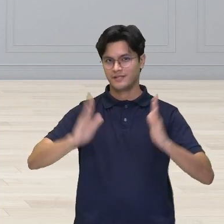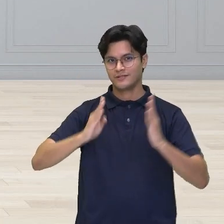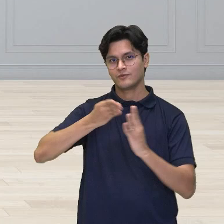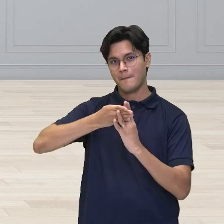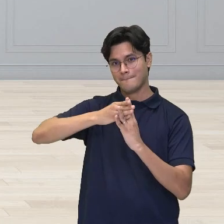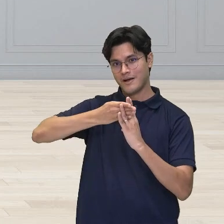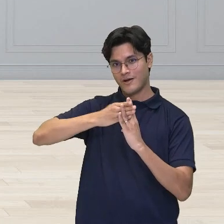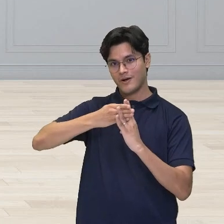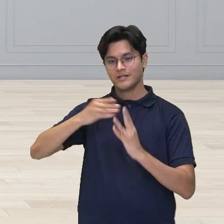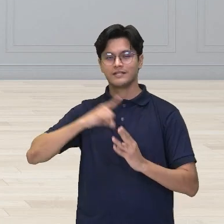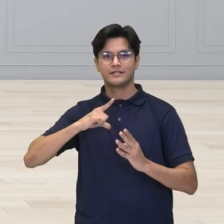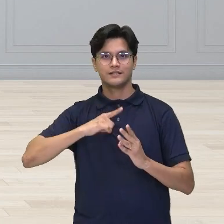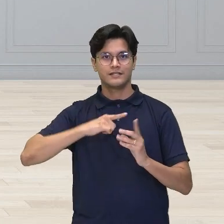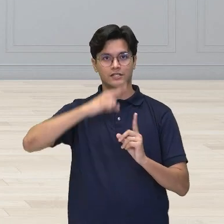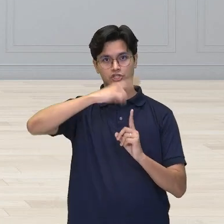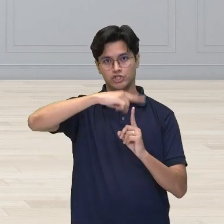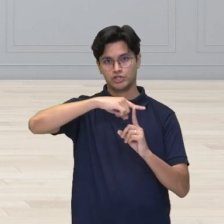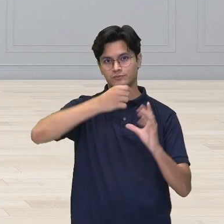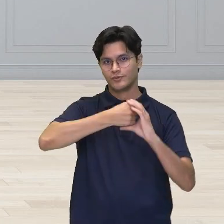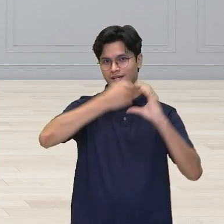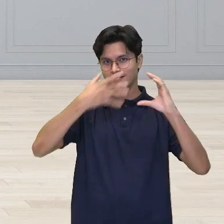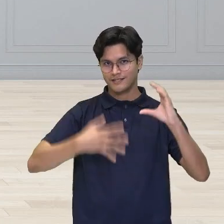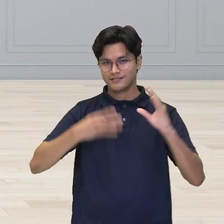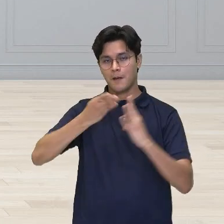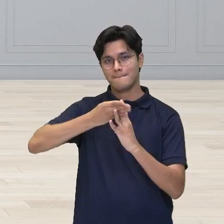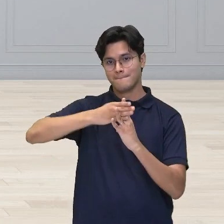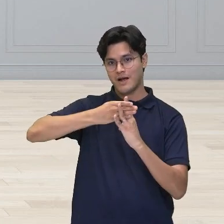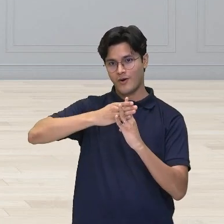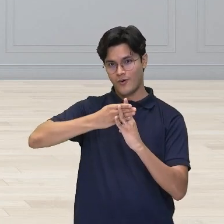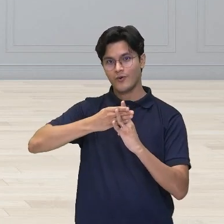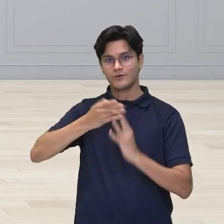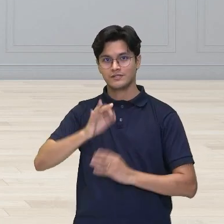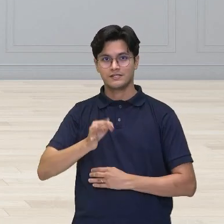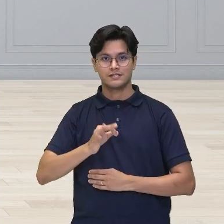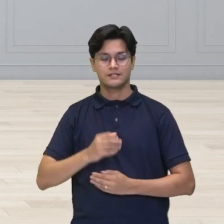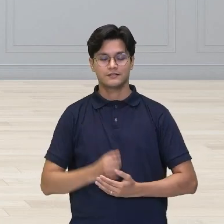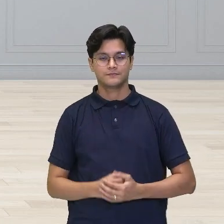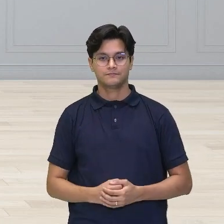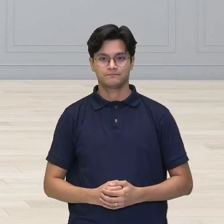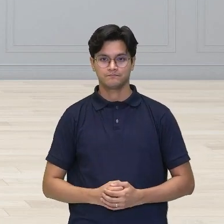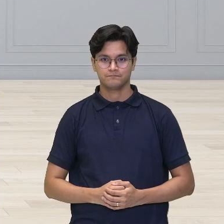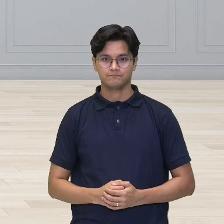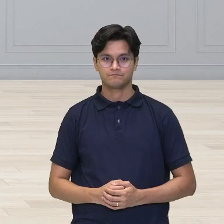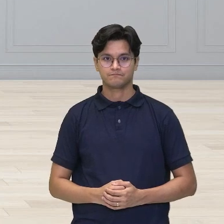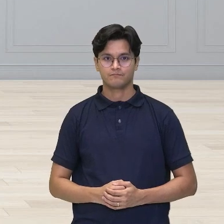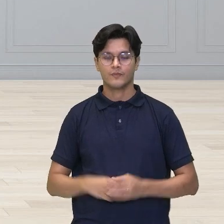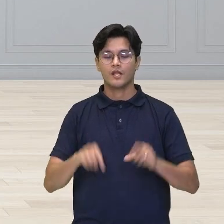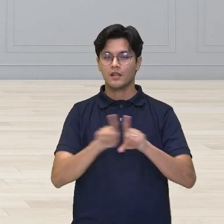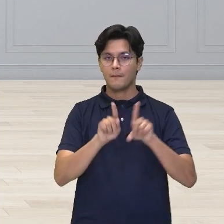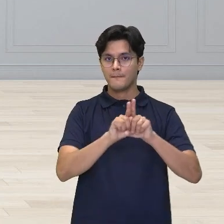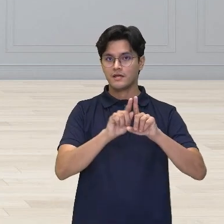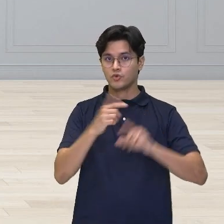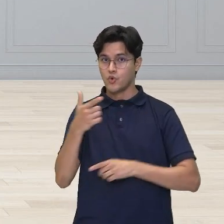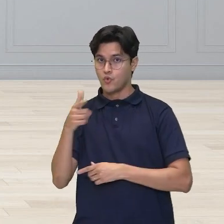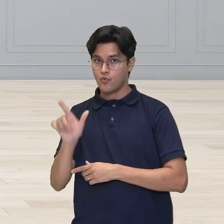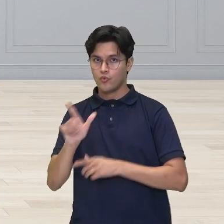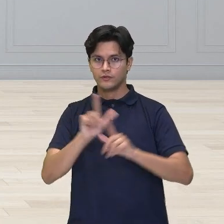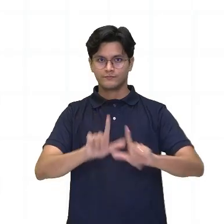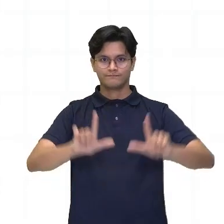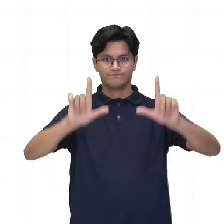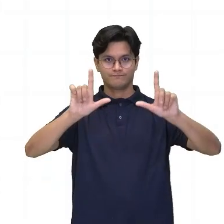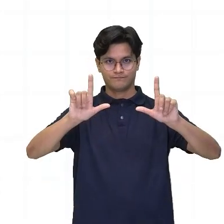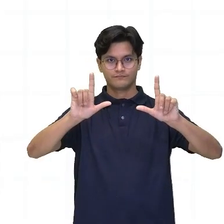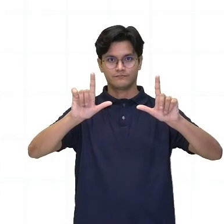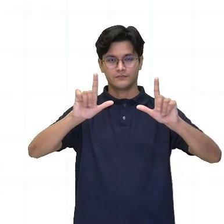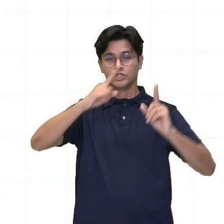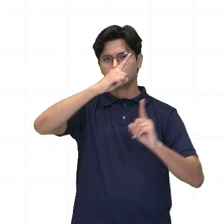arte tradicionalista do estilo barroco. E aqui no meio nós temos um outro estilo de pintura,